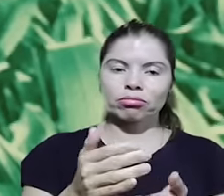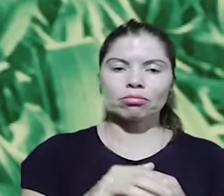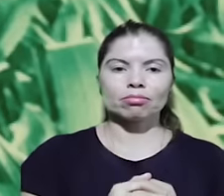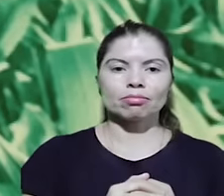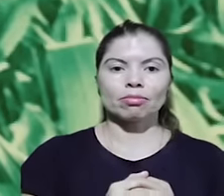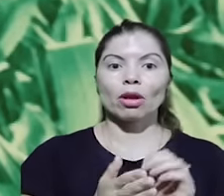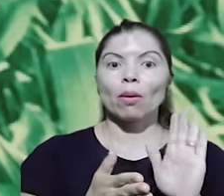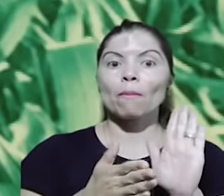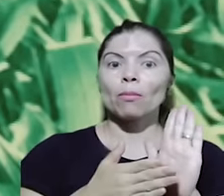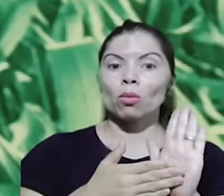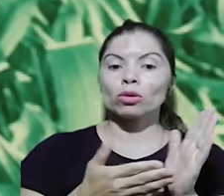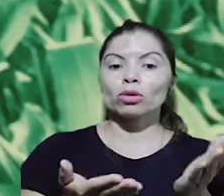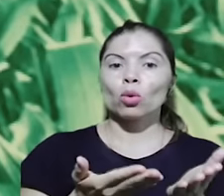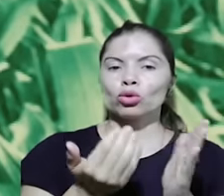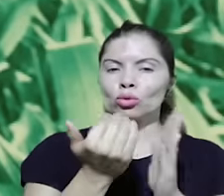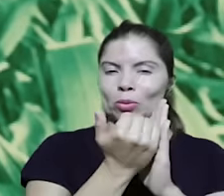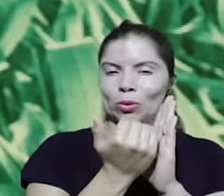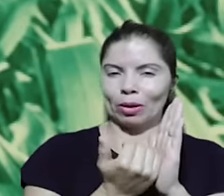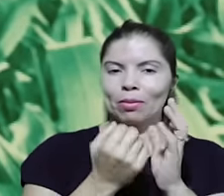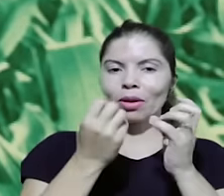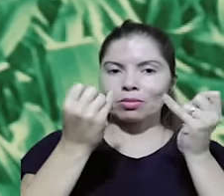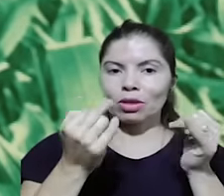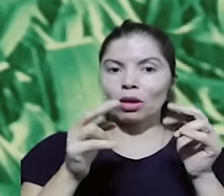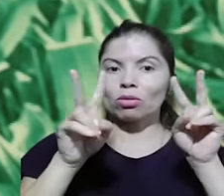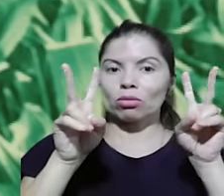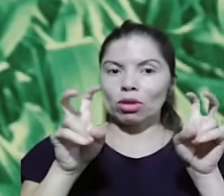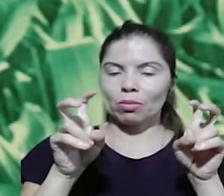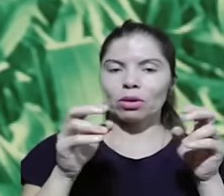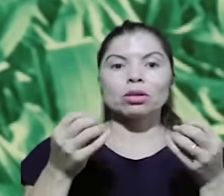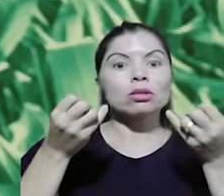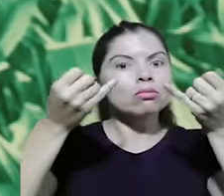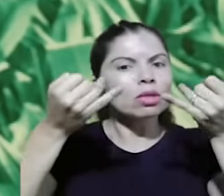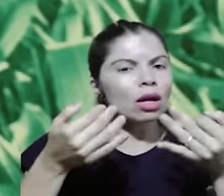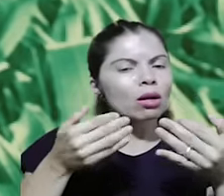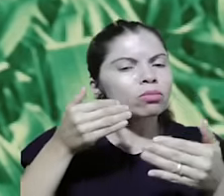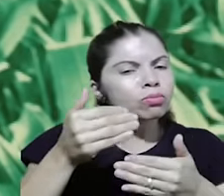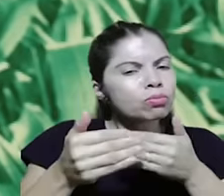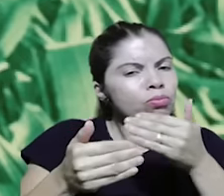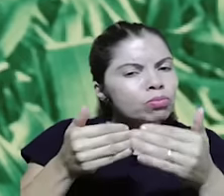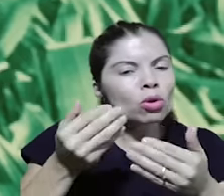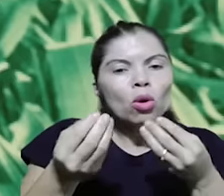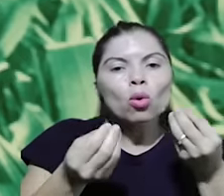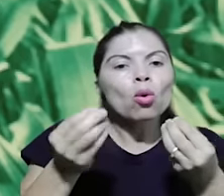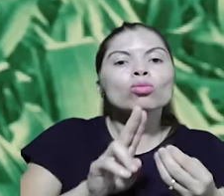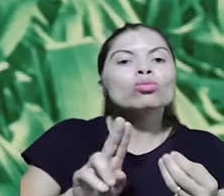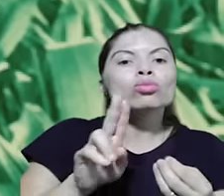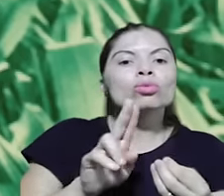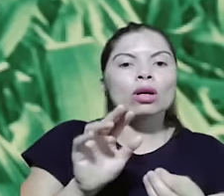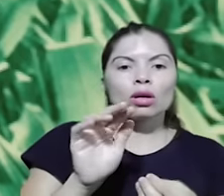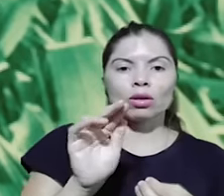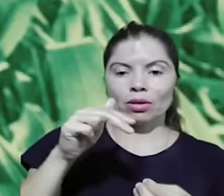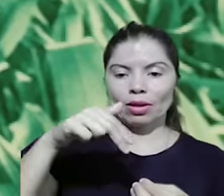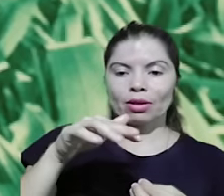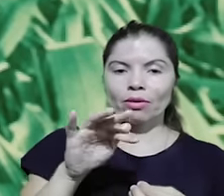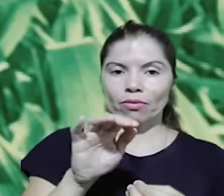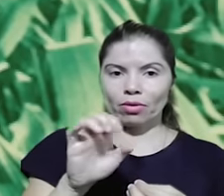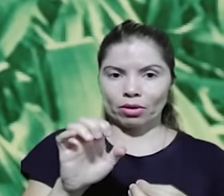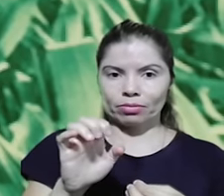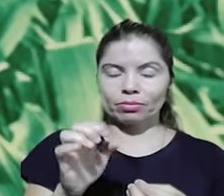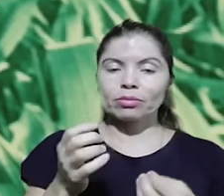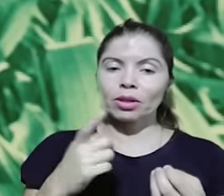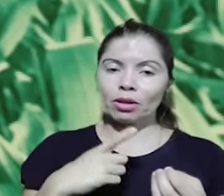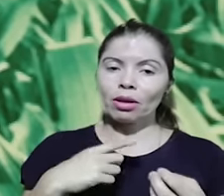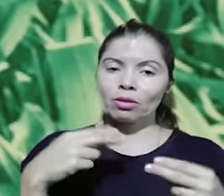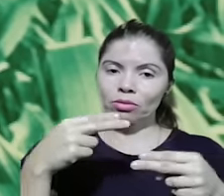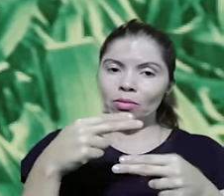a proposta hoje é falar sobre o tema e mostrar um passo a passo sobre como utilizar o emissor da nota fiscal eletrônica que está disponível no